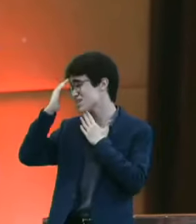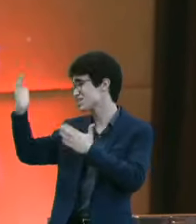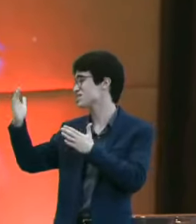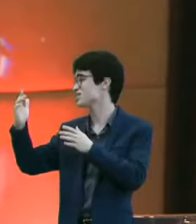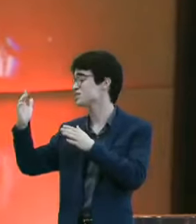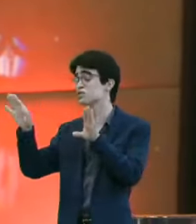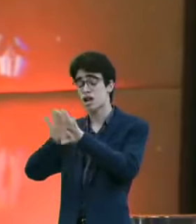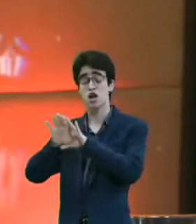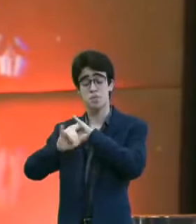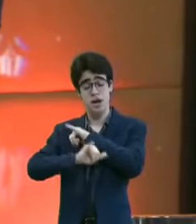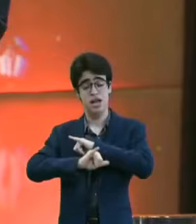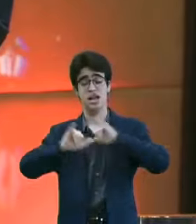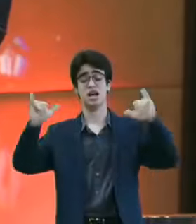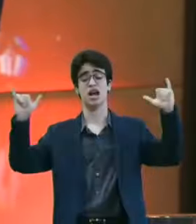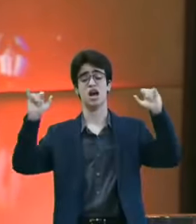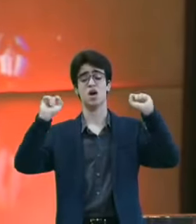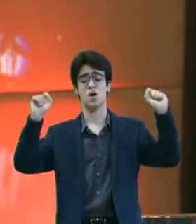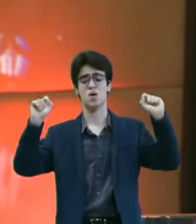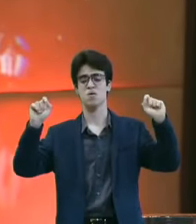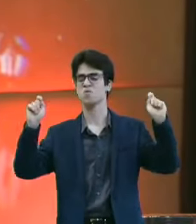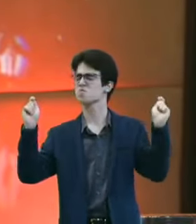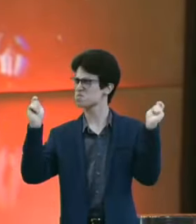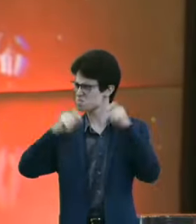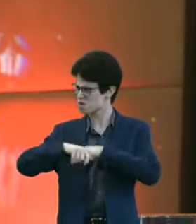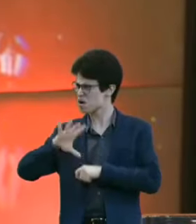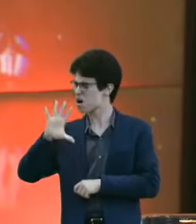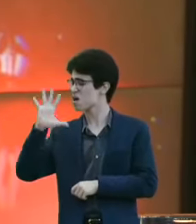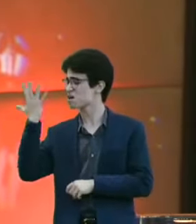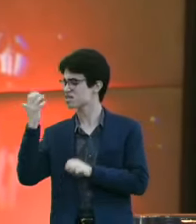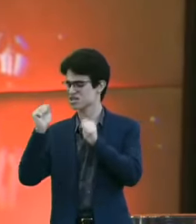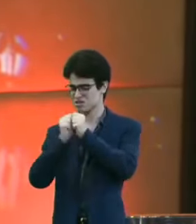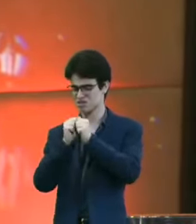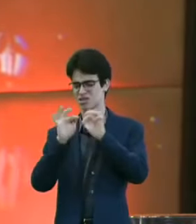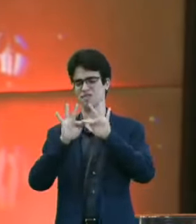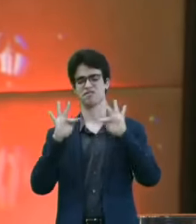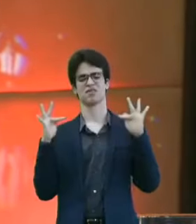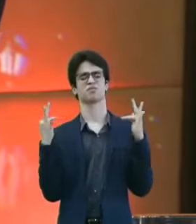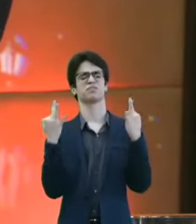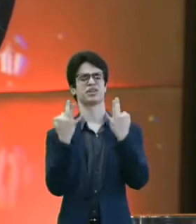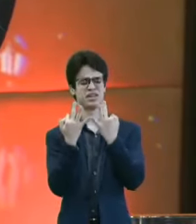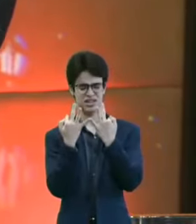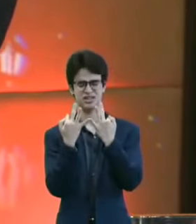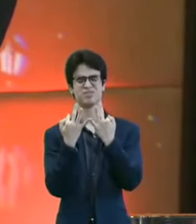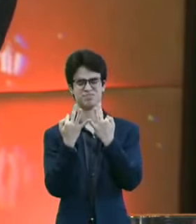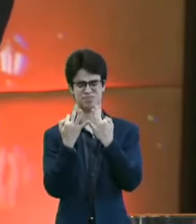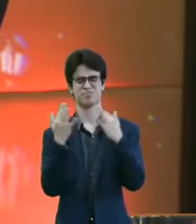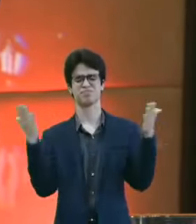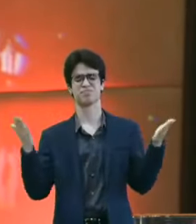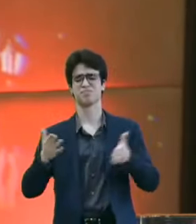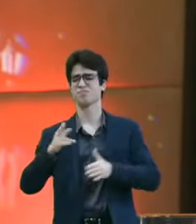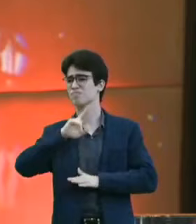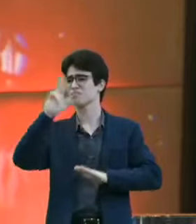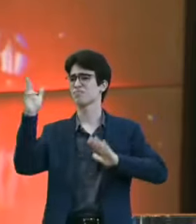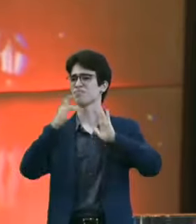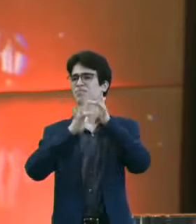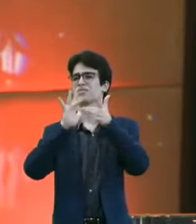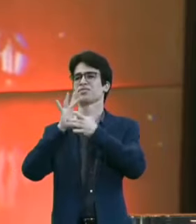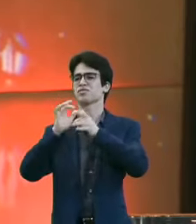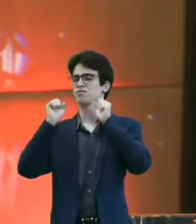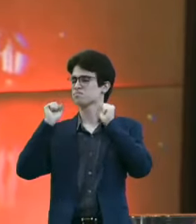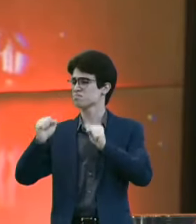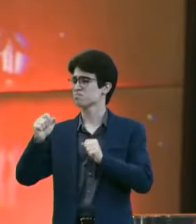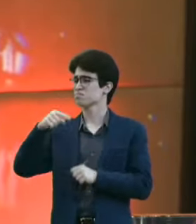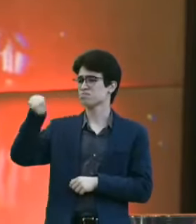nós declaramos que isso seja uma realidade dentro da nossa casa. Pai, em nome de Jesus, reveste